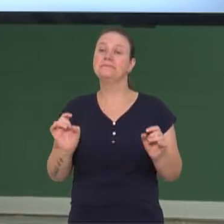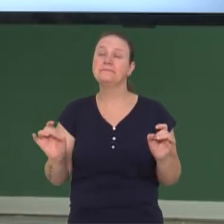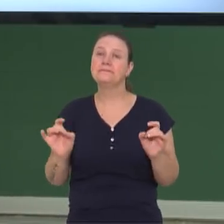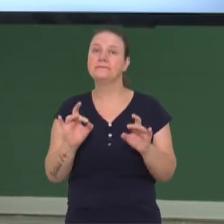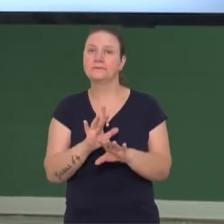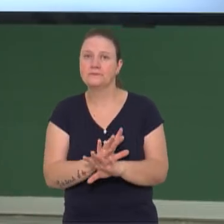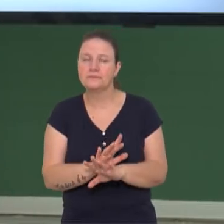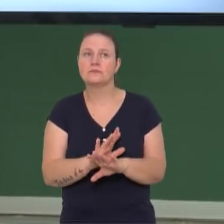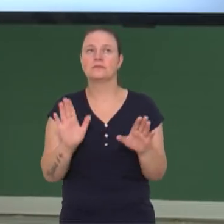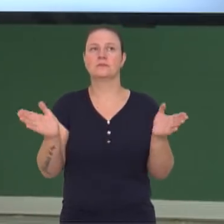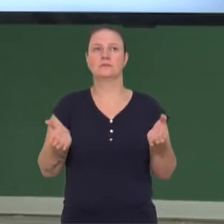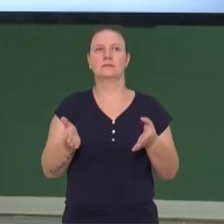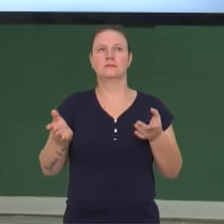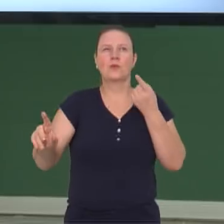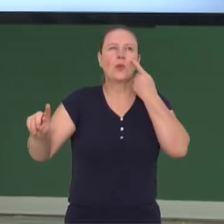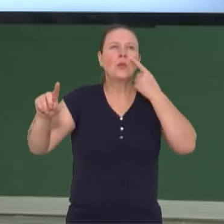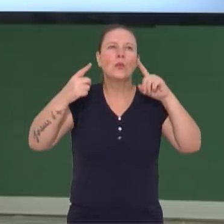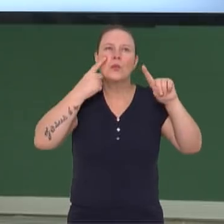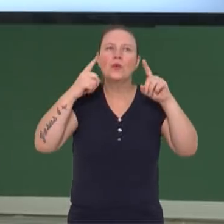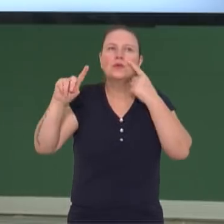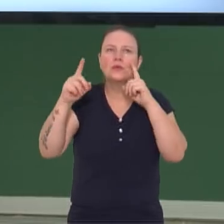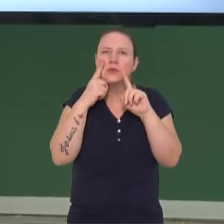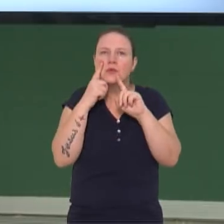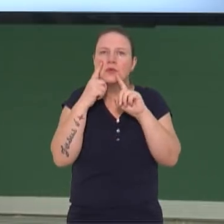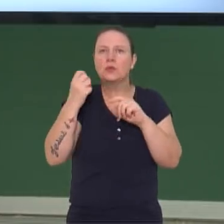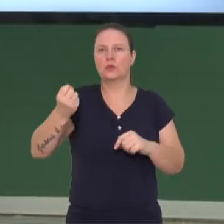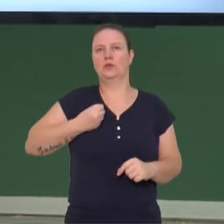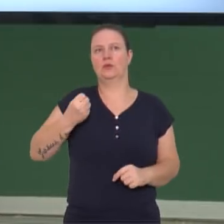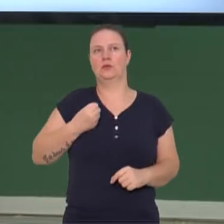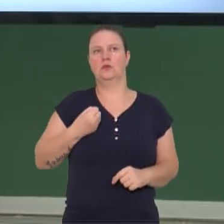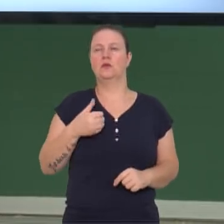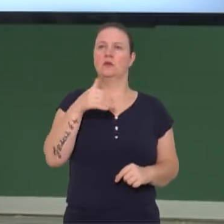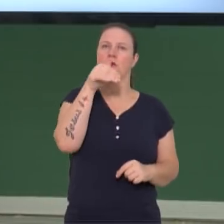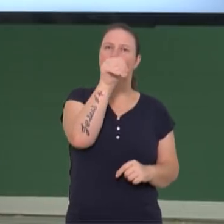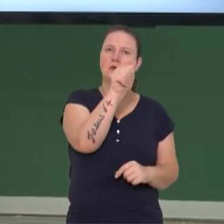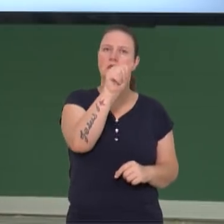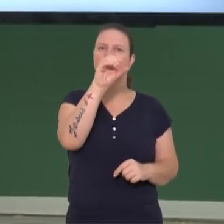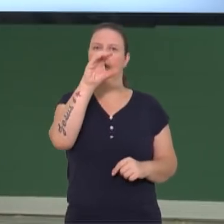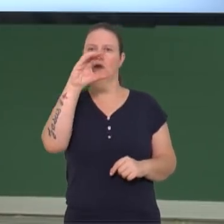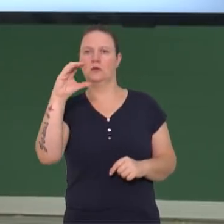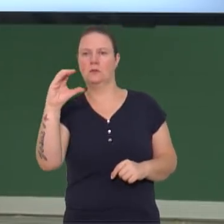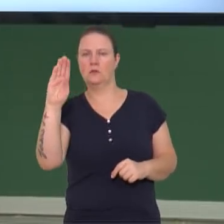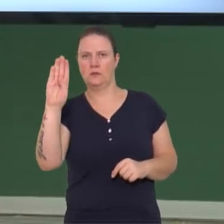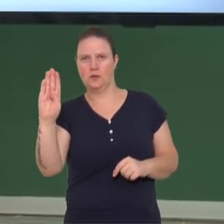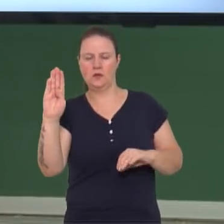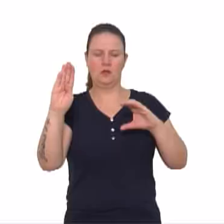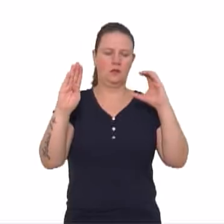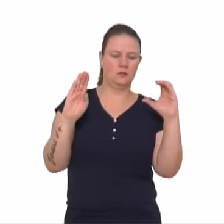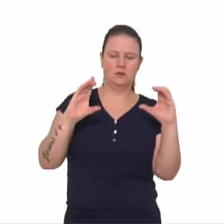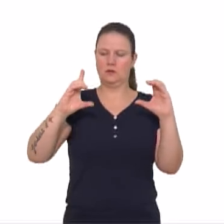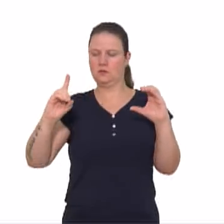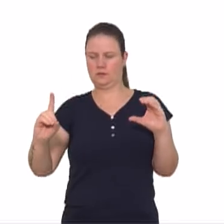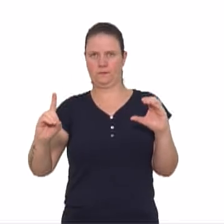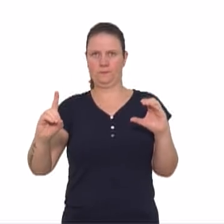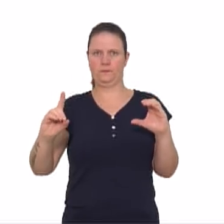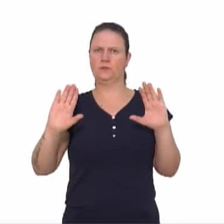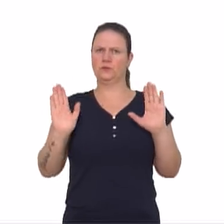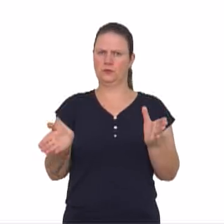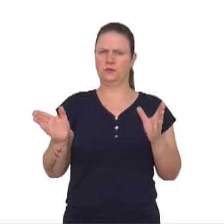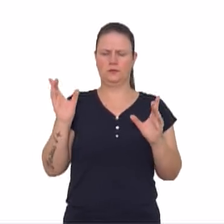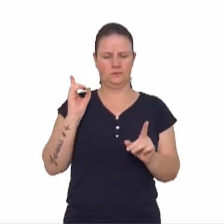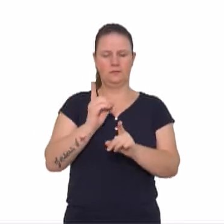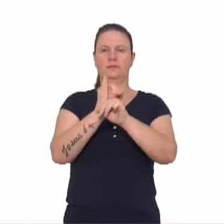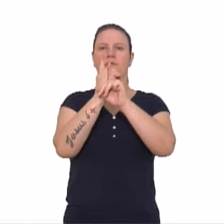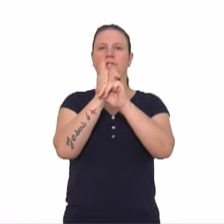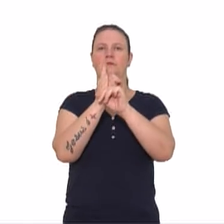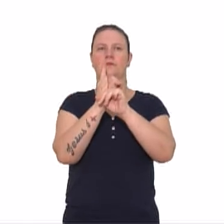isso, a gente descobriu os valores da letra A, letra B, letra C e a letra D. Ai, professora,